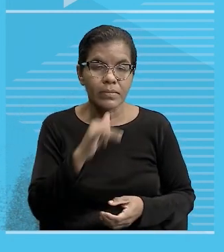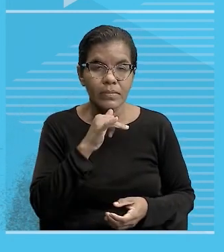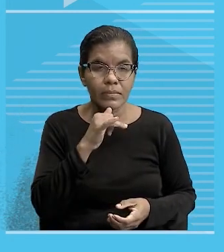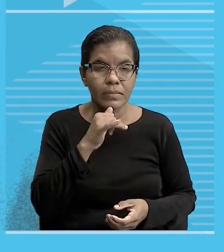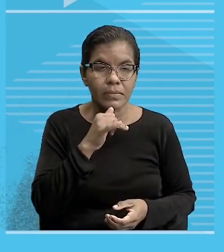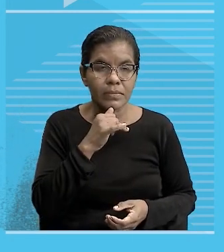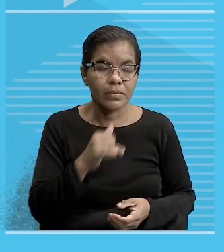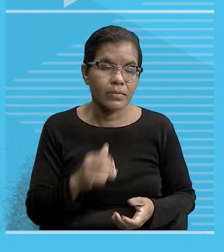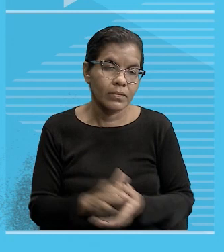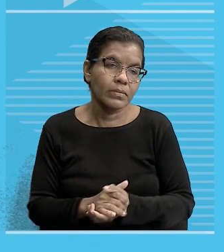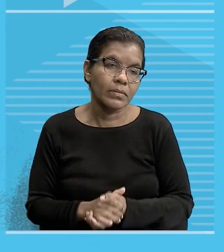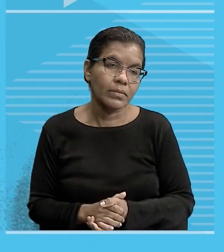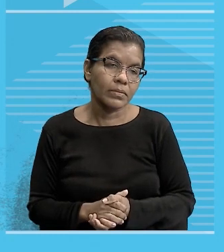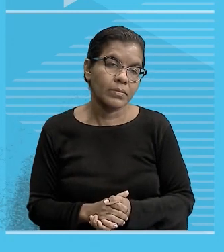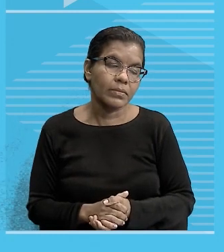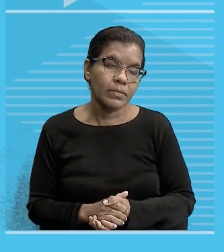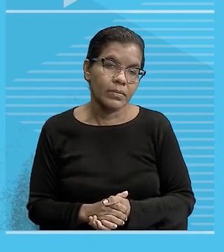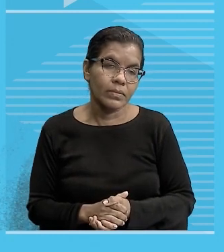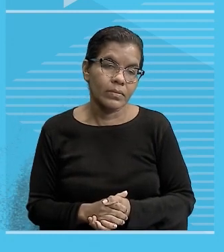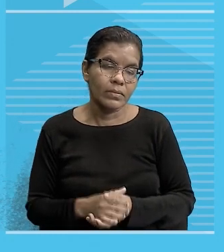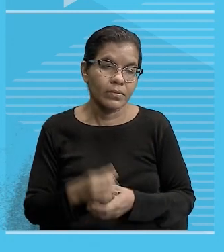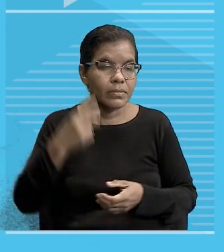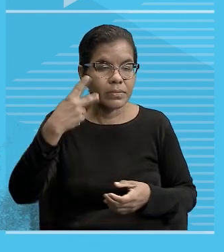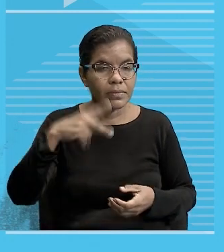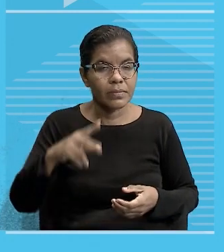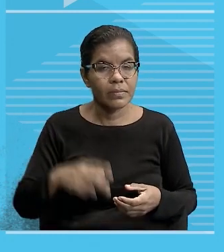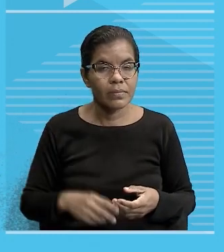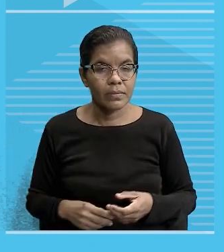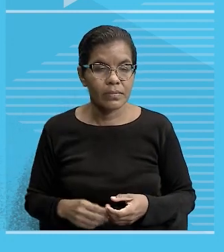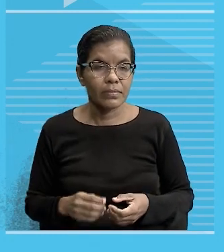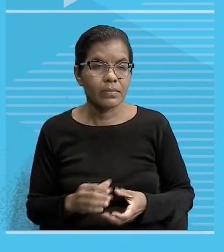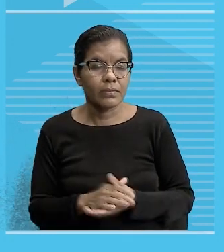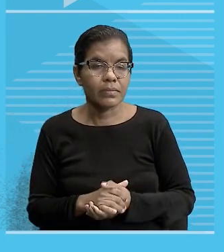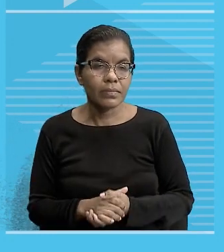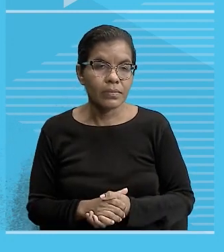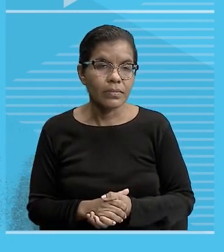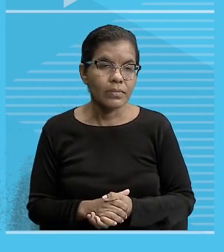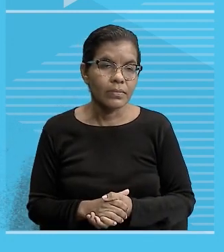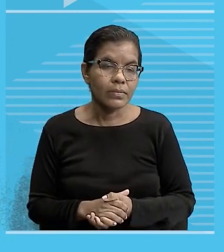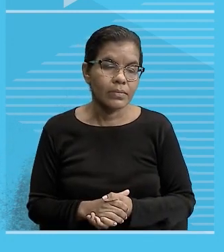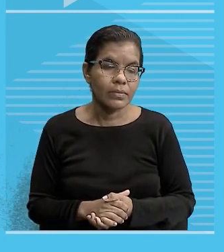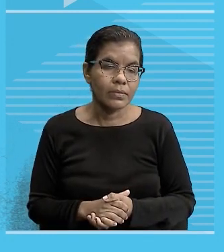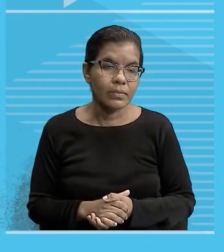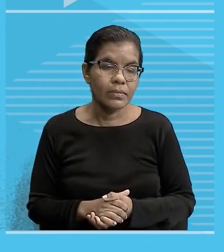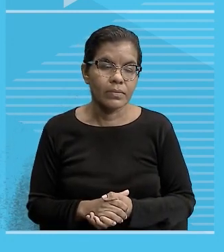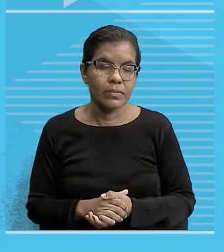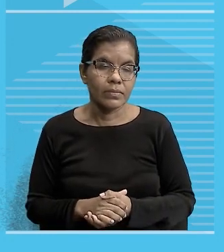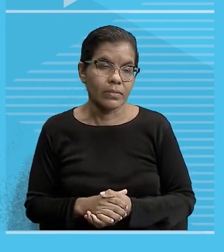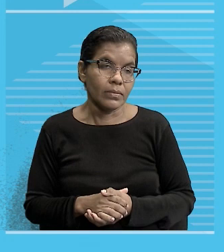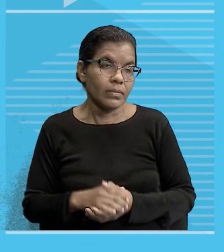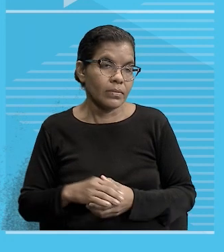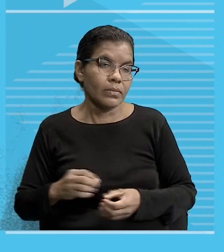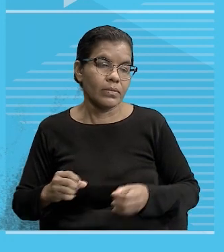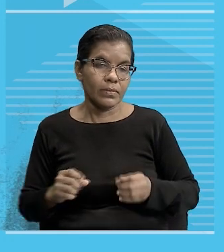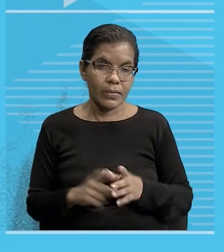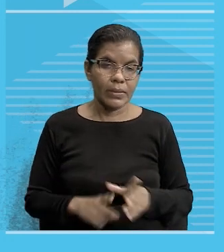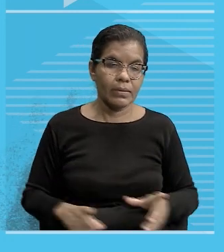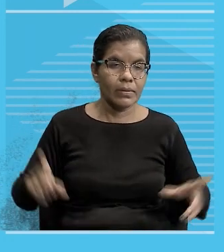que eu digo para vocês quando vocês estão assistindo novela aí a vez aparece uma propaganda